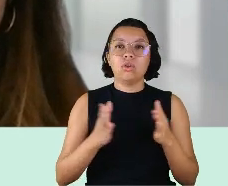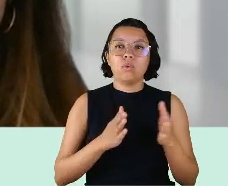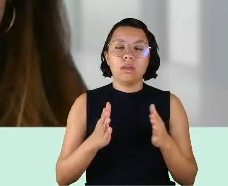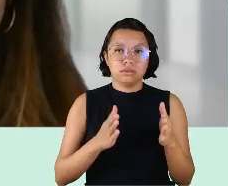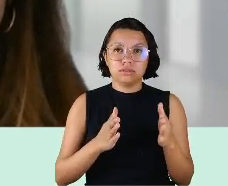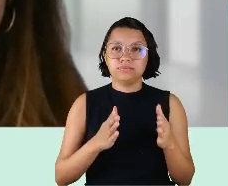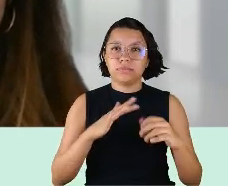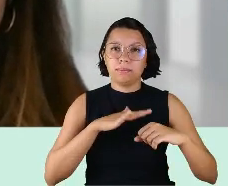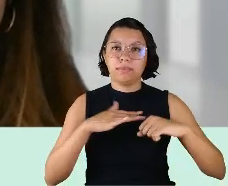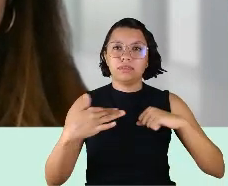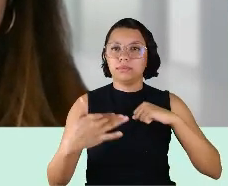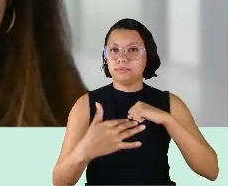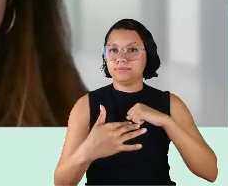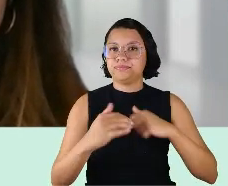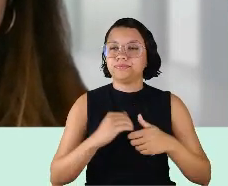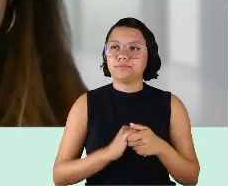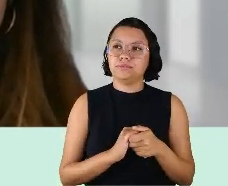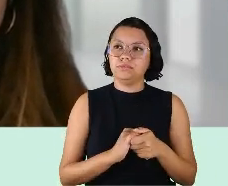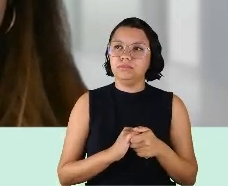da pandemia.